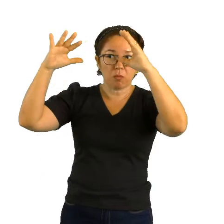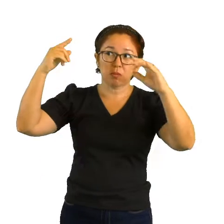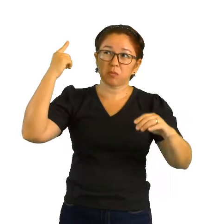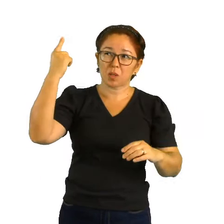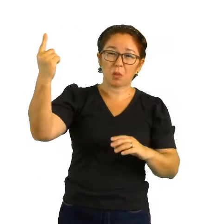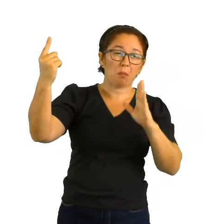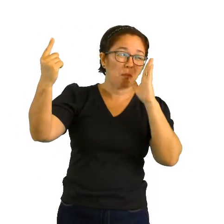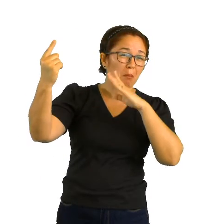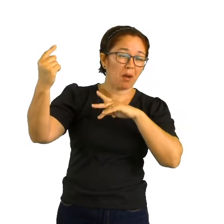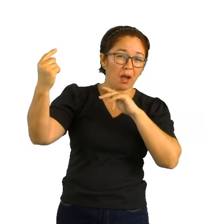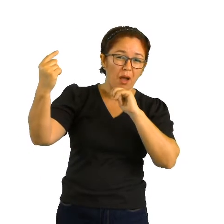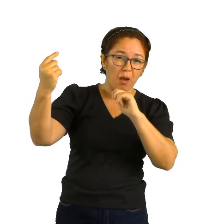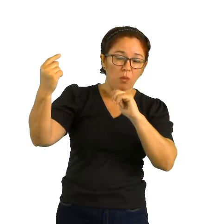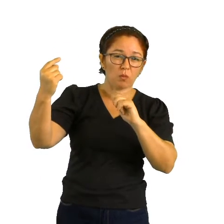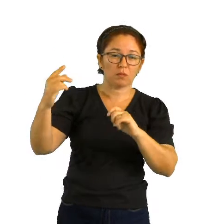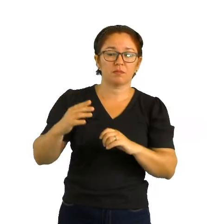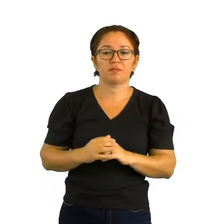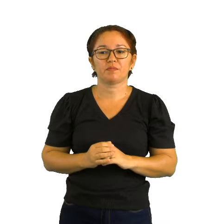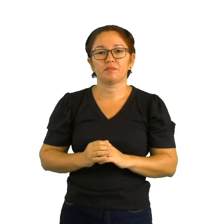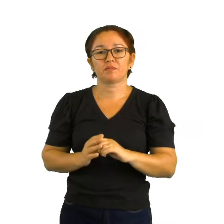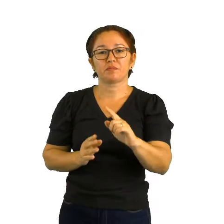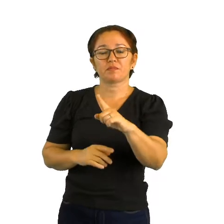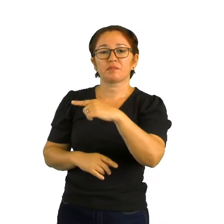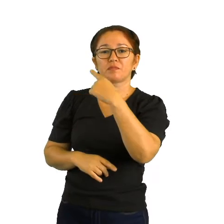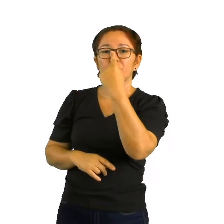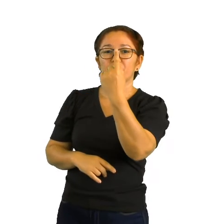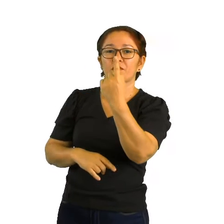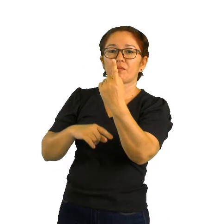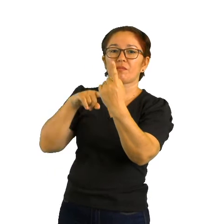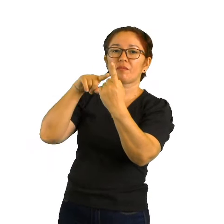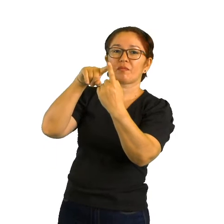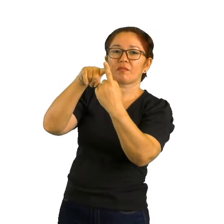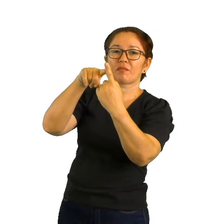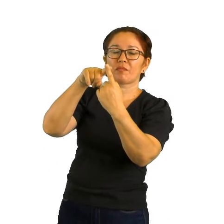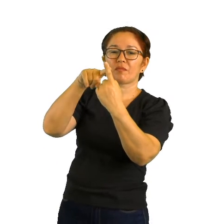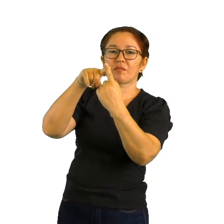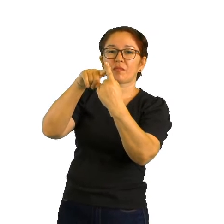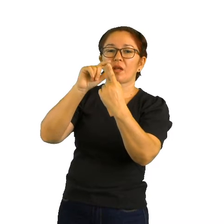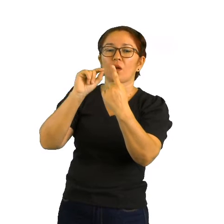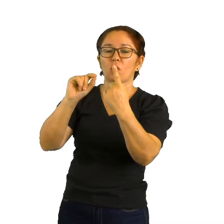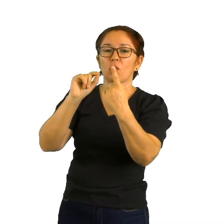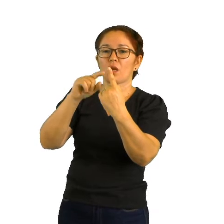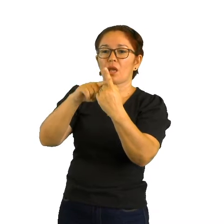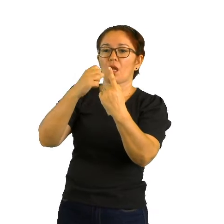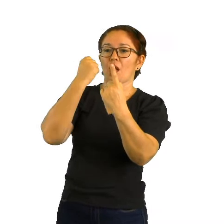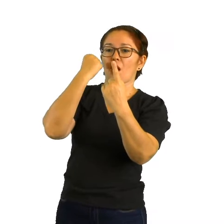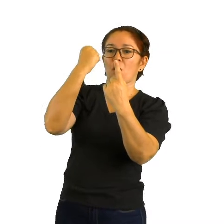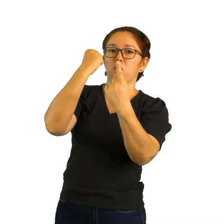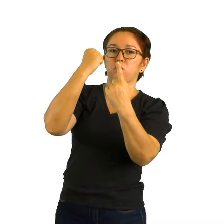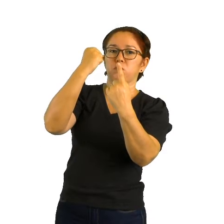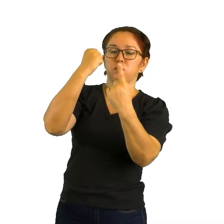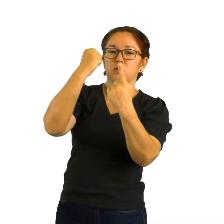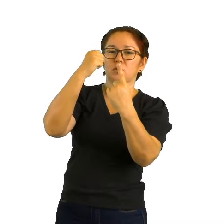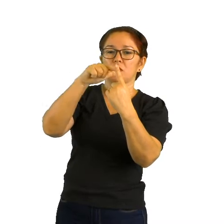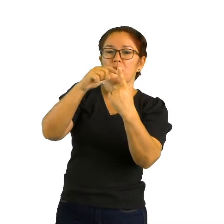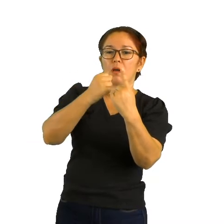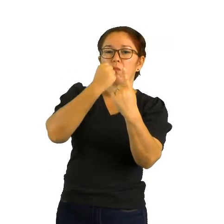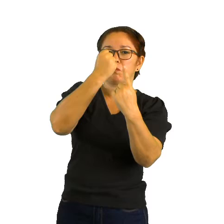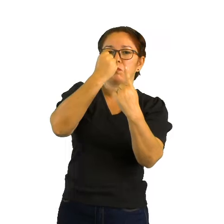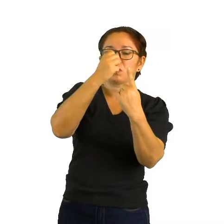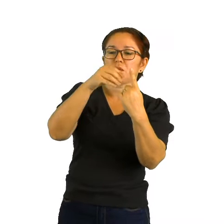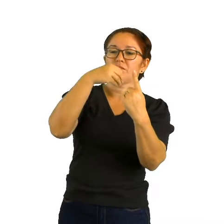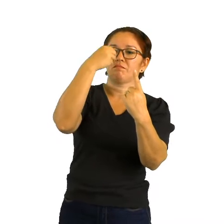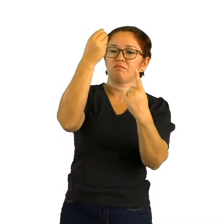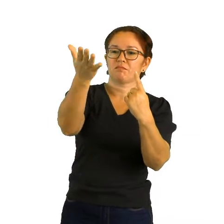fadas. O doador, aquele que doa sua magia para que o herói consiga vencer